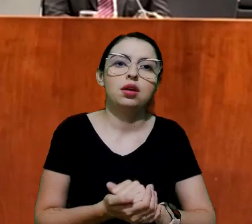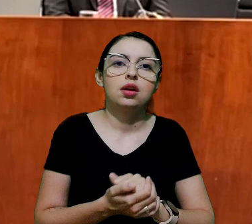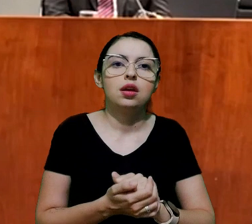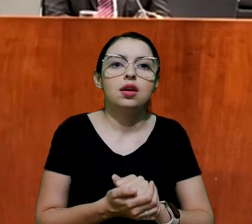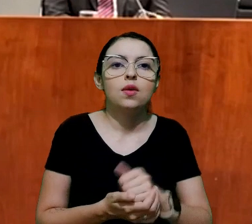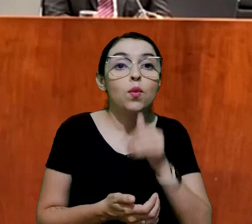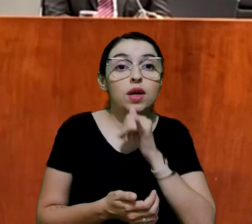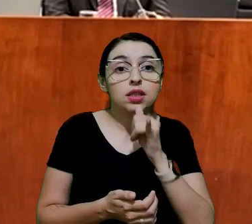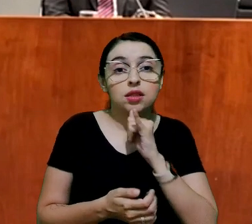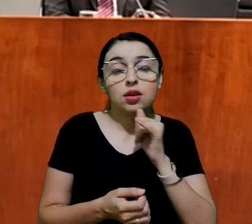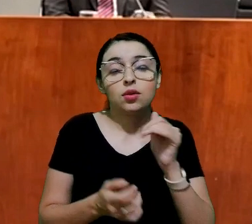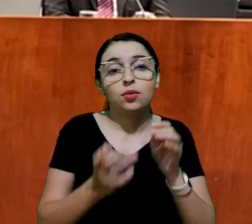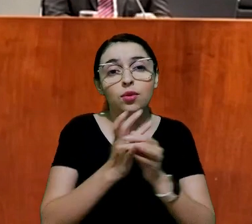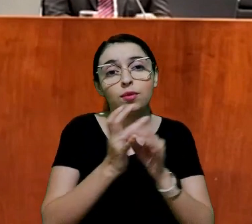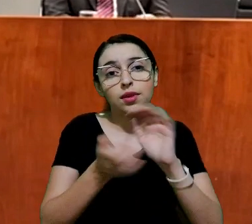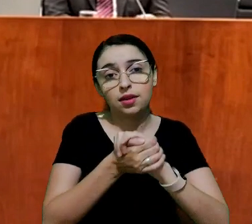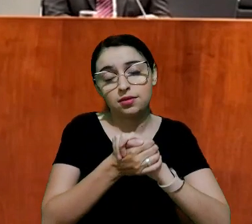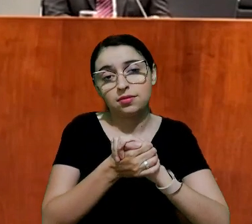contrato de casamento